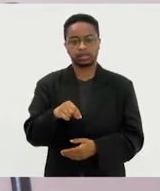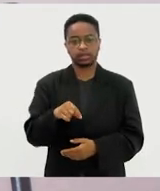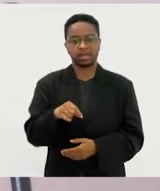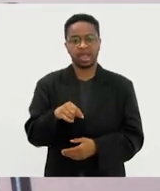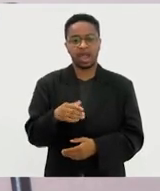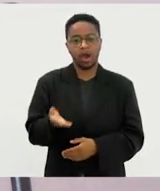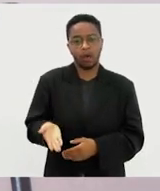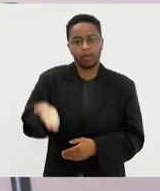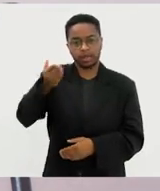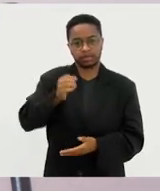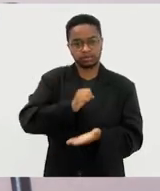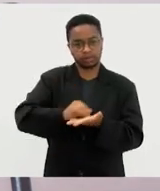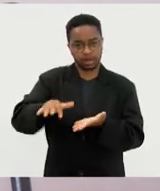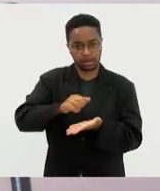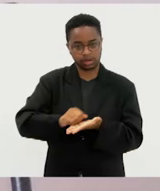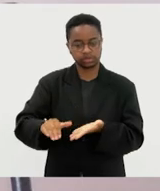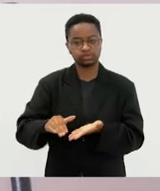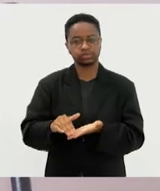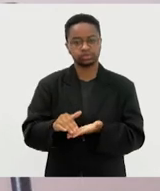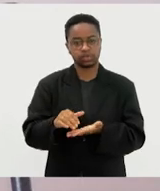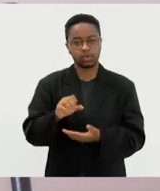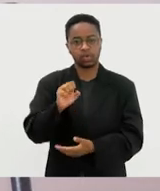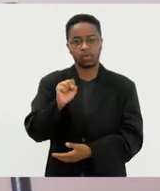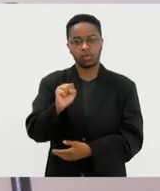despesas de